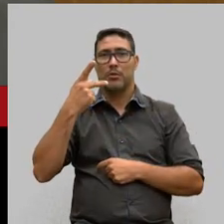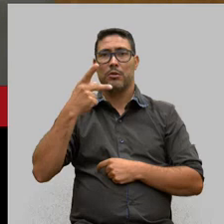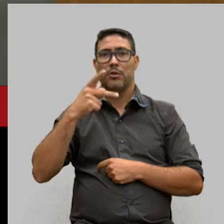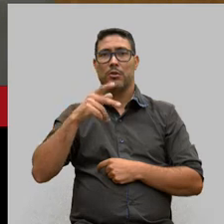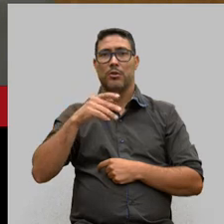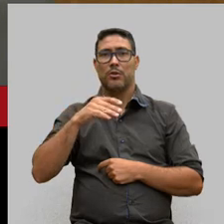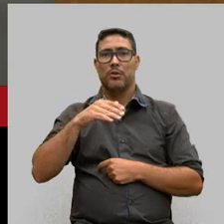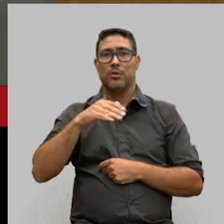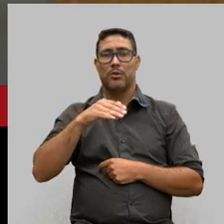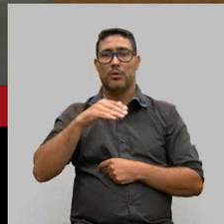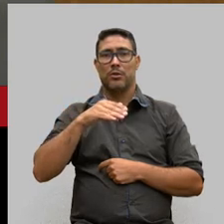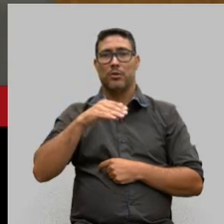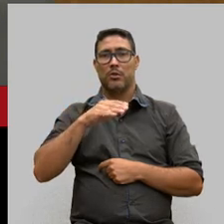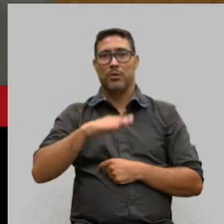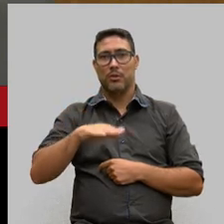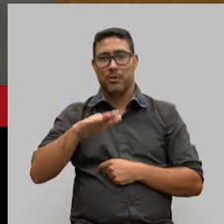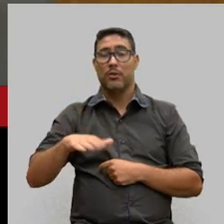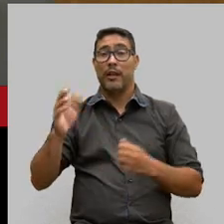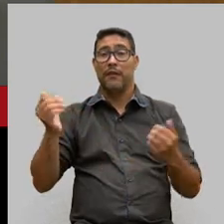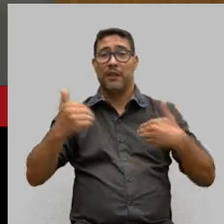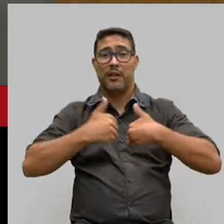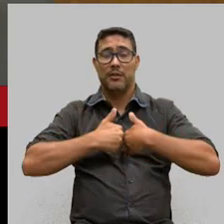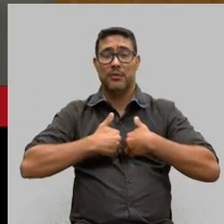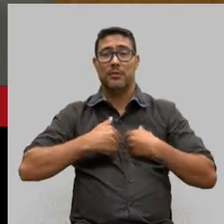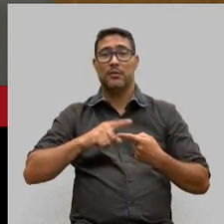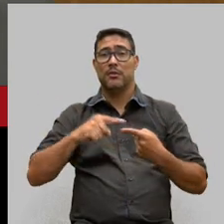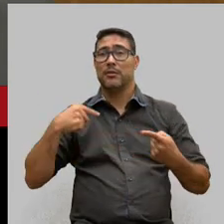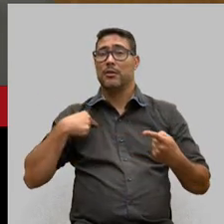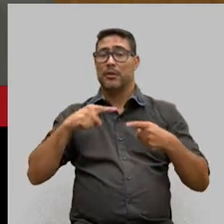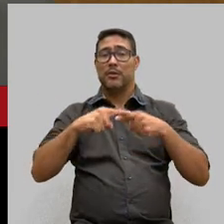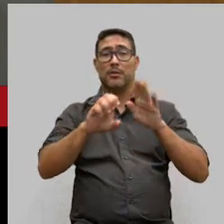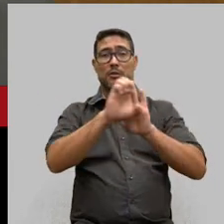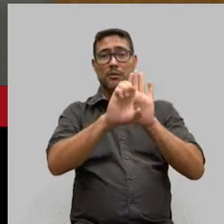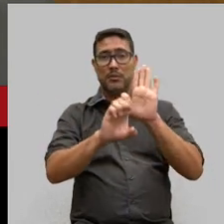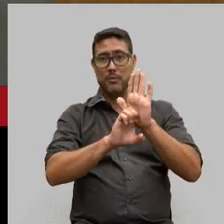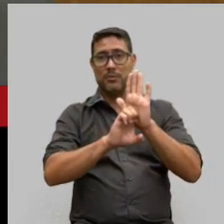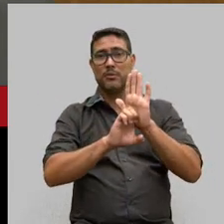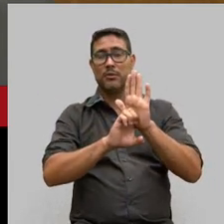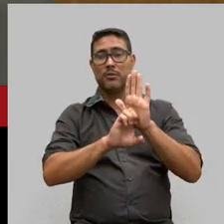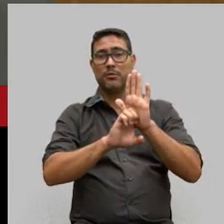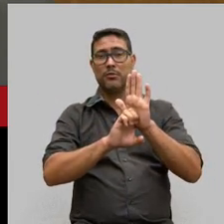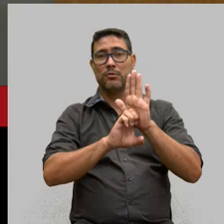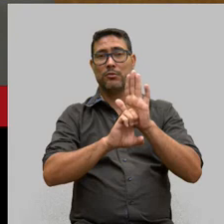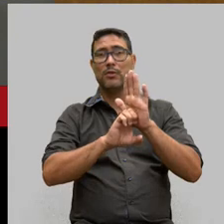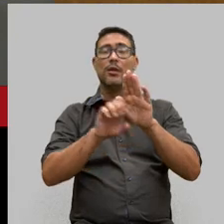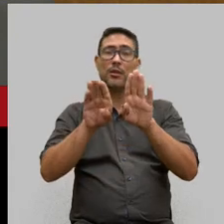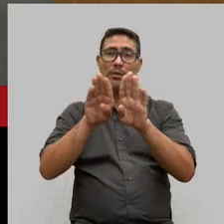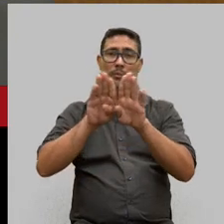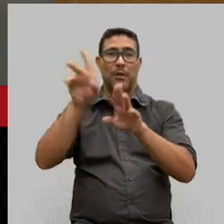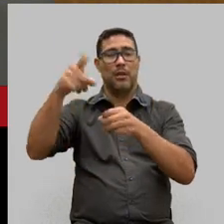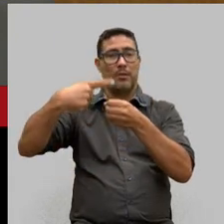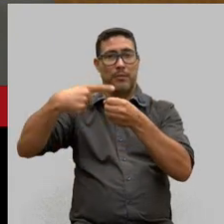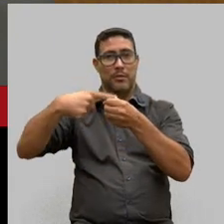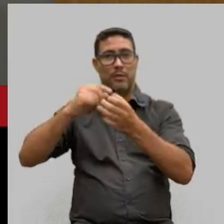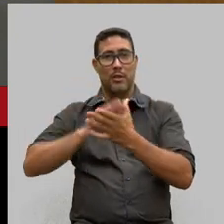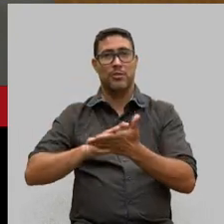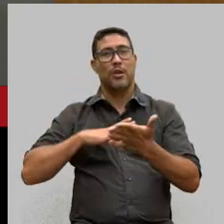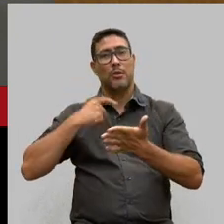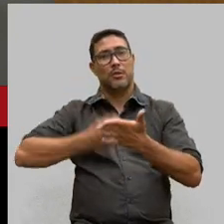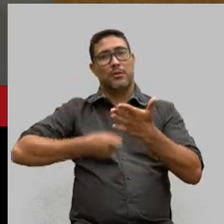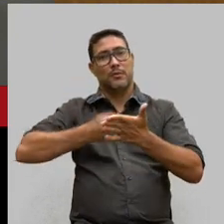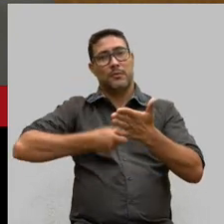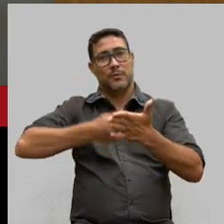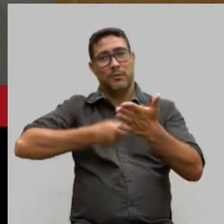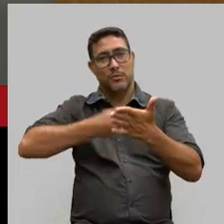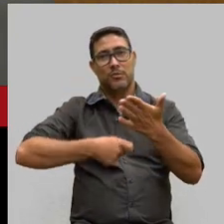com autista E também o Estatuto da Criança autista no meu Município então já é uma luta já de